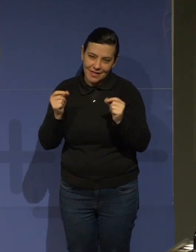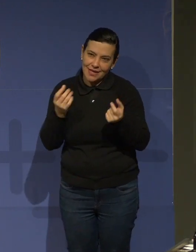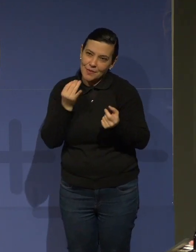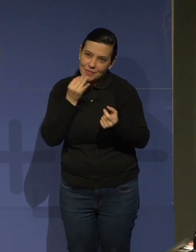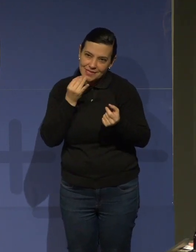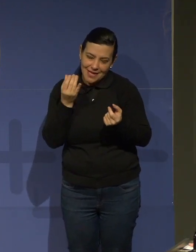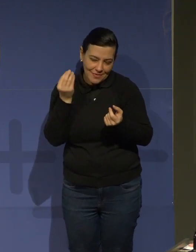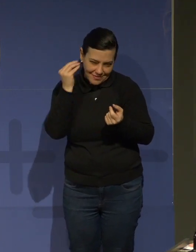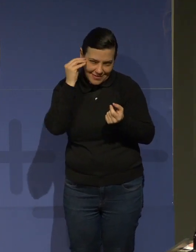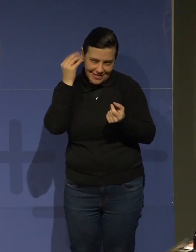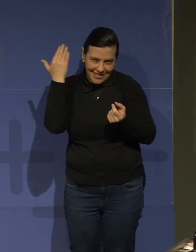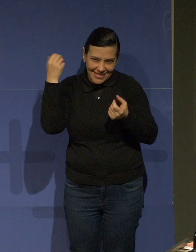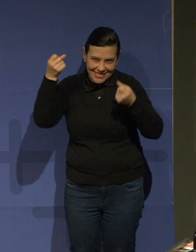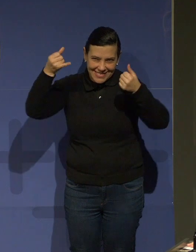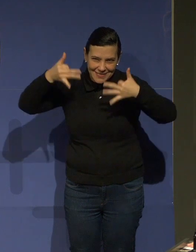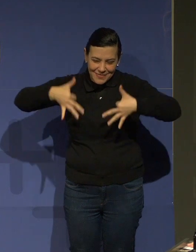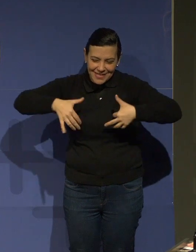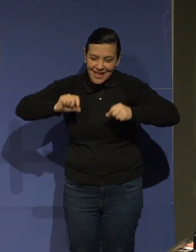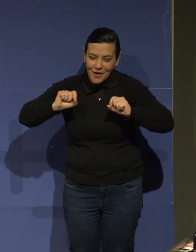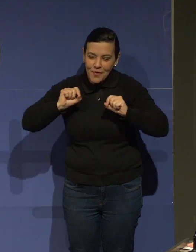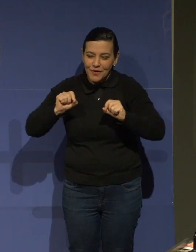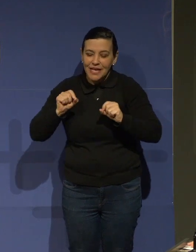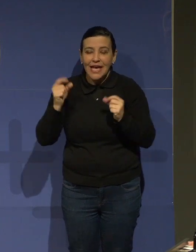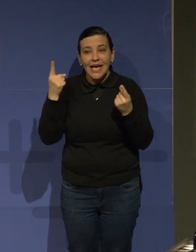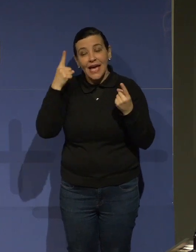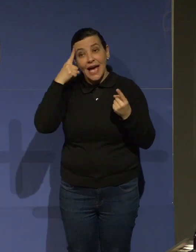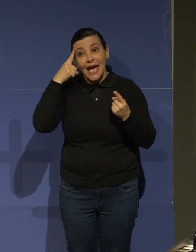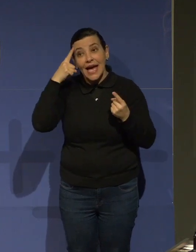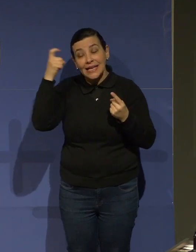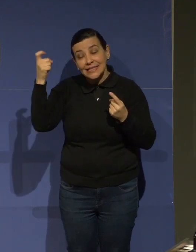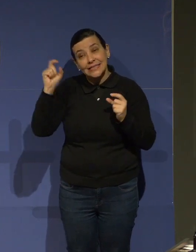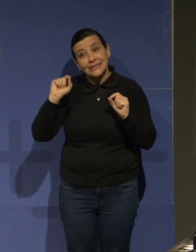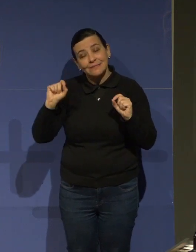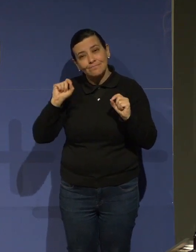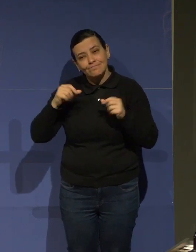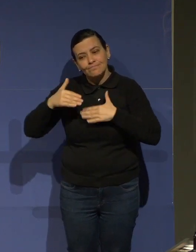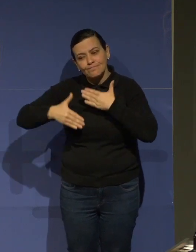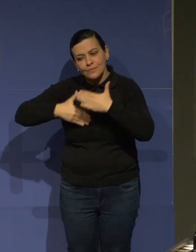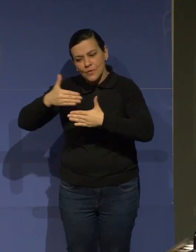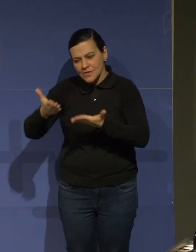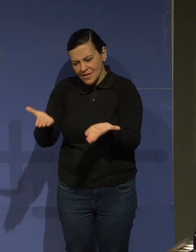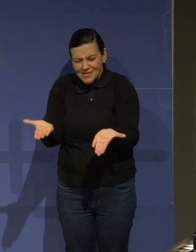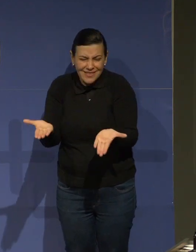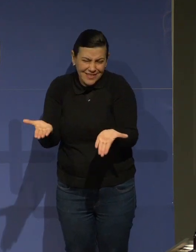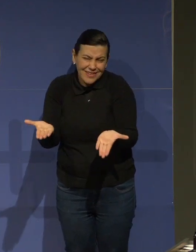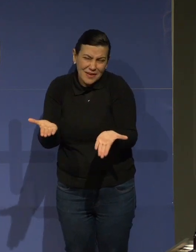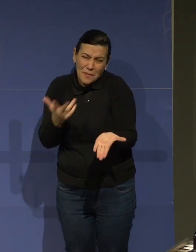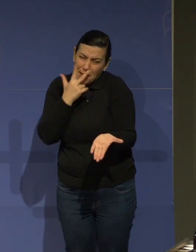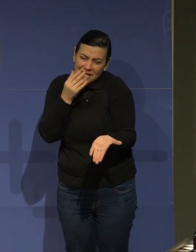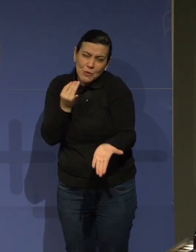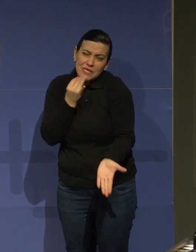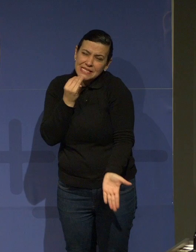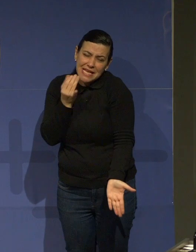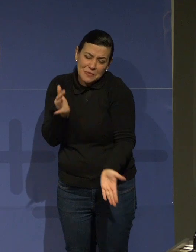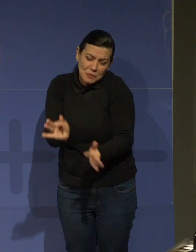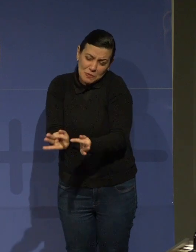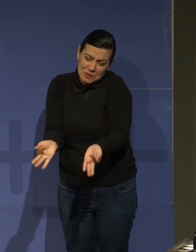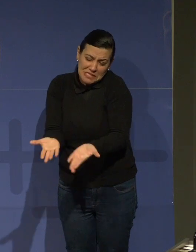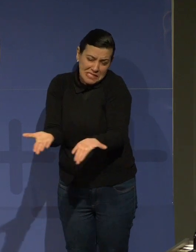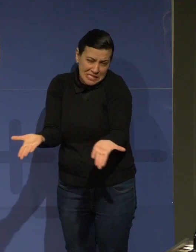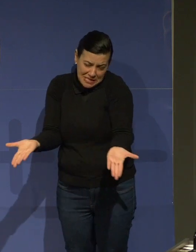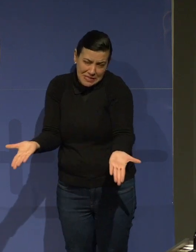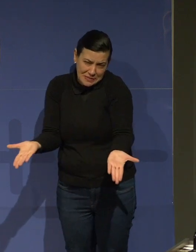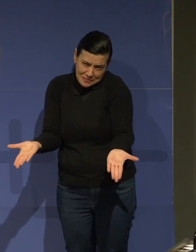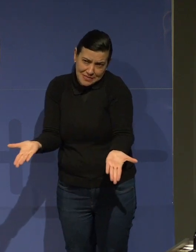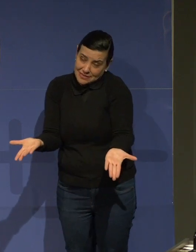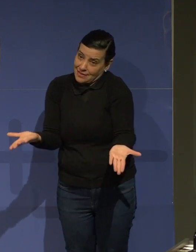estava tentando falar e trazer com a ideia do processo. Porque, embora esse daqui seja um exemplo bobo e um exemplo bem simples, e nem se